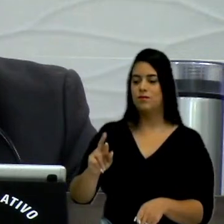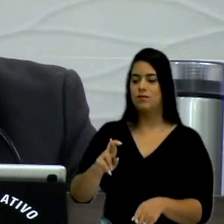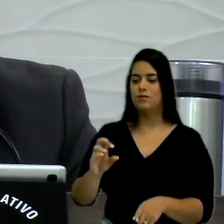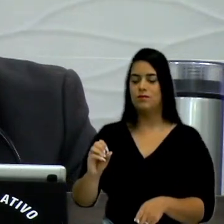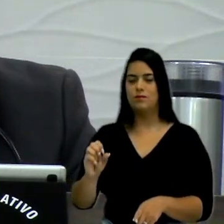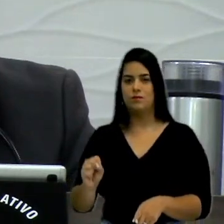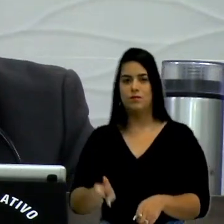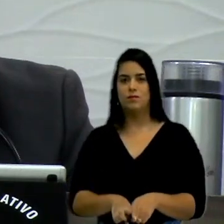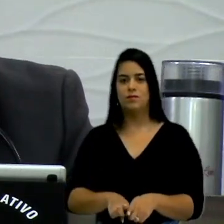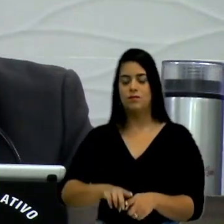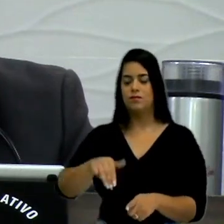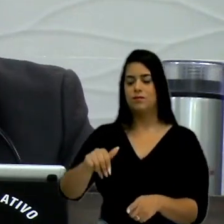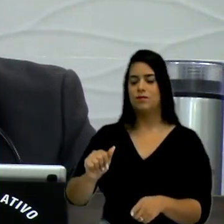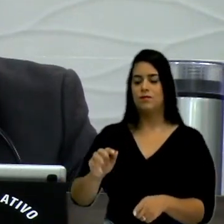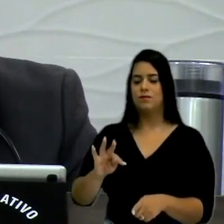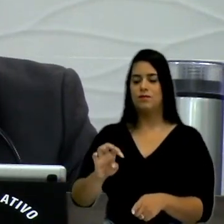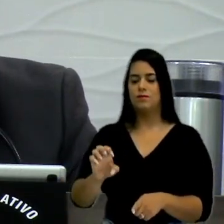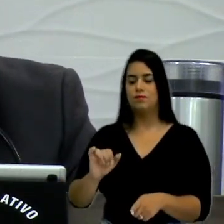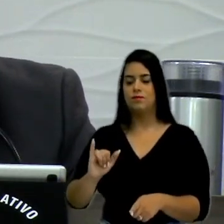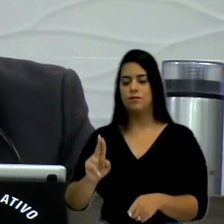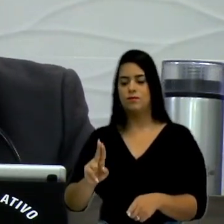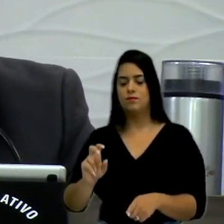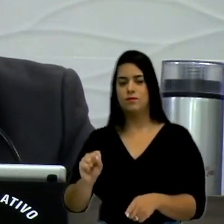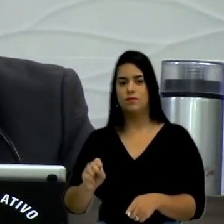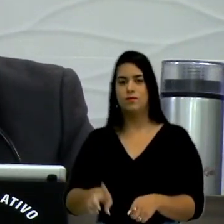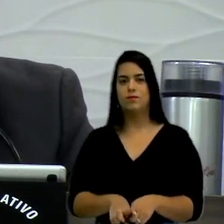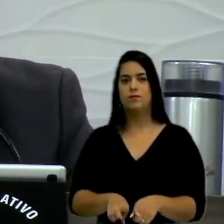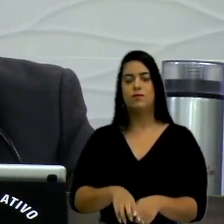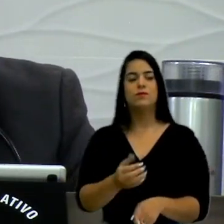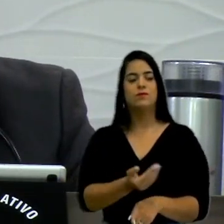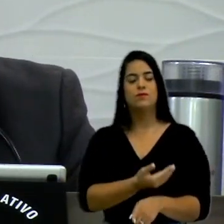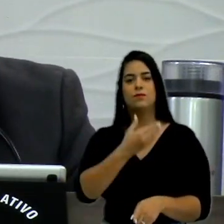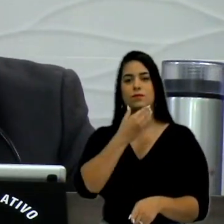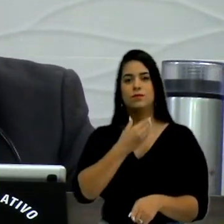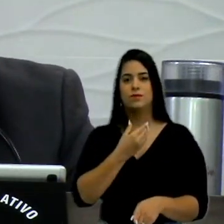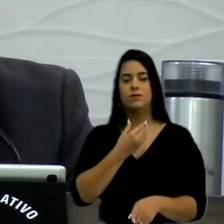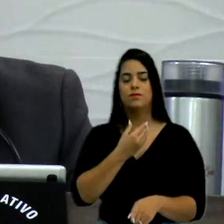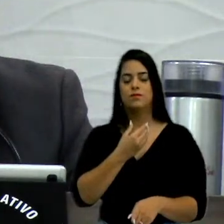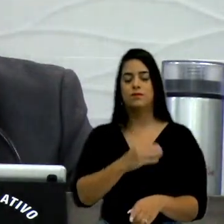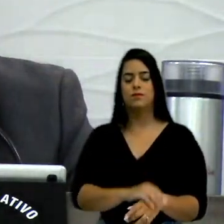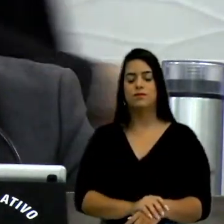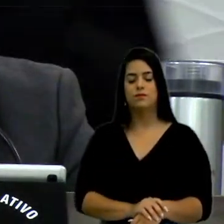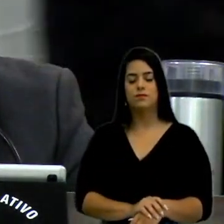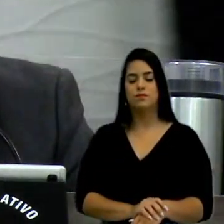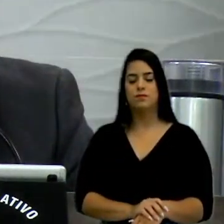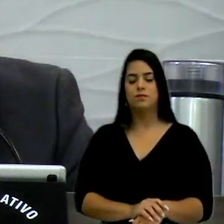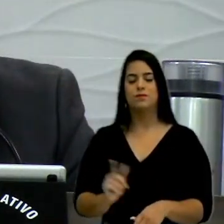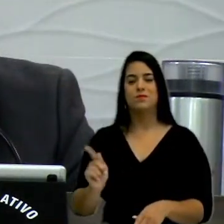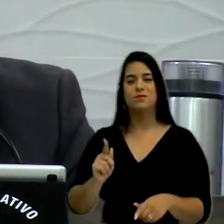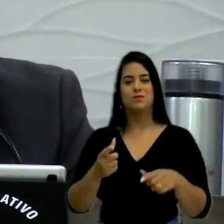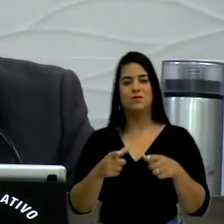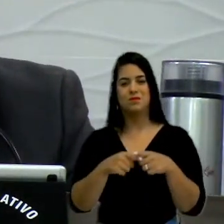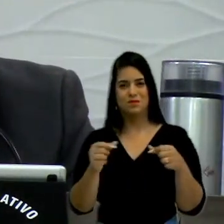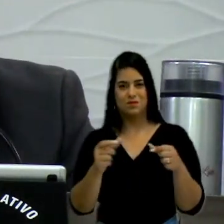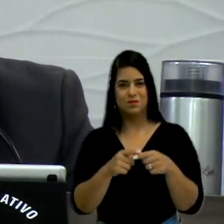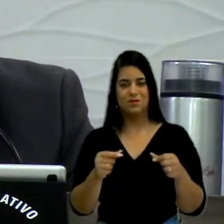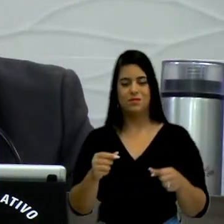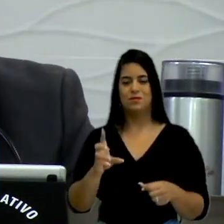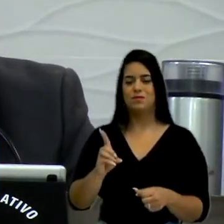Matheus Onofre, meu amigo que fiz lá em Brasília, Dibson